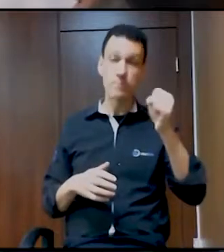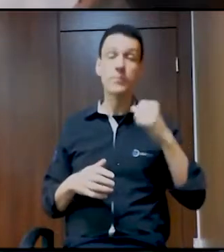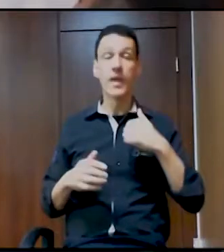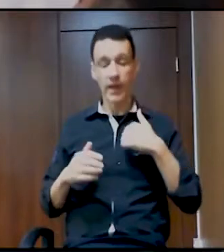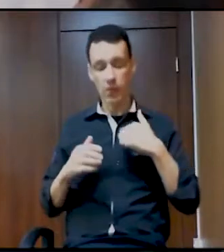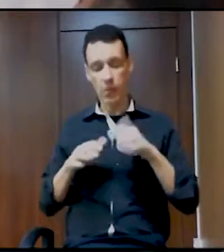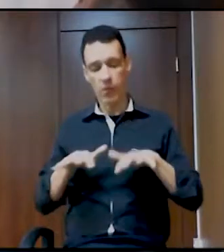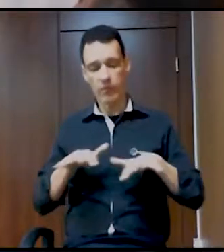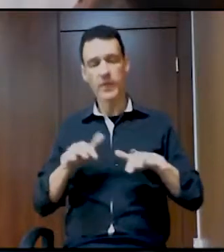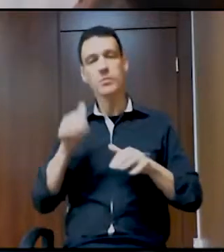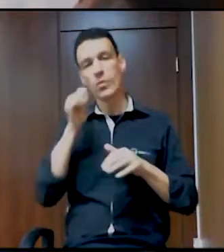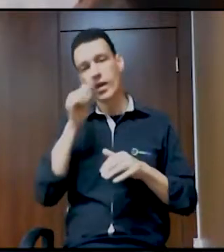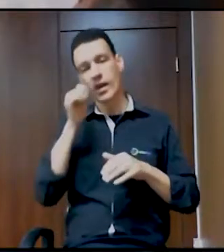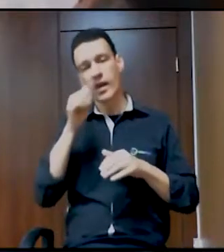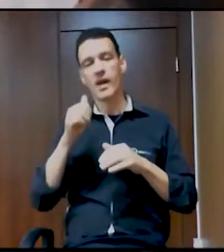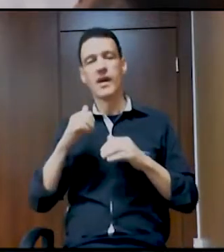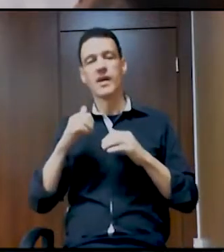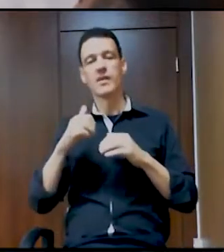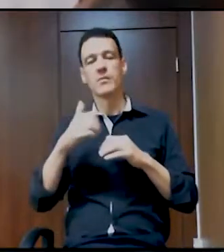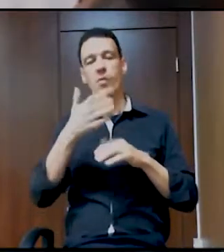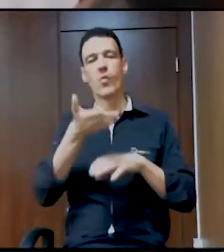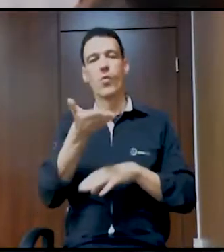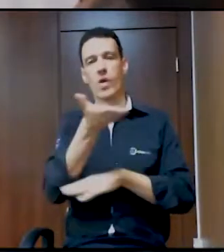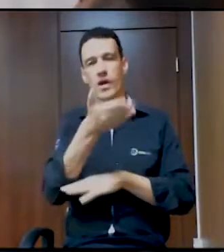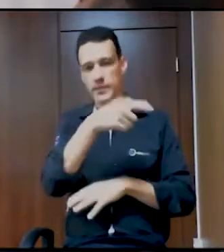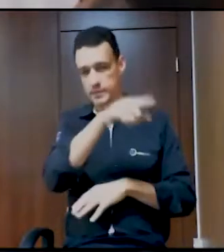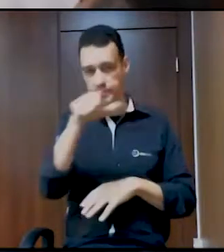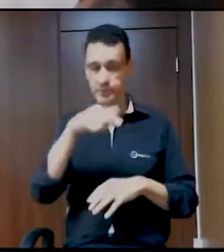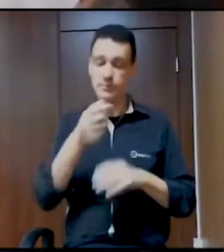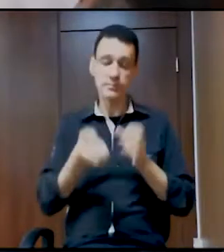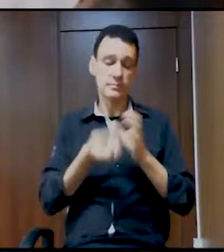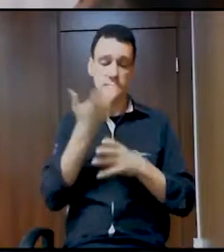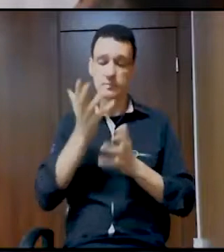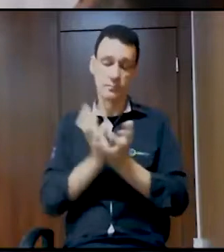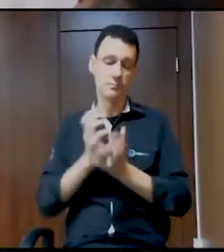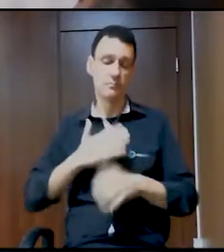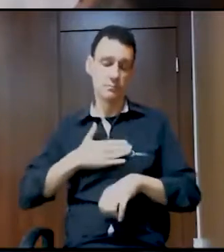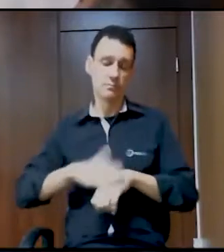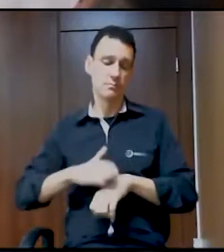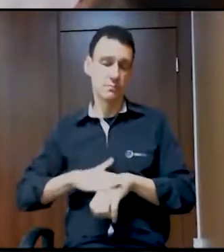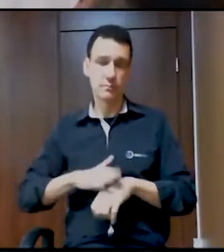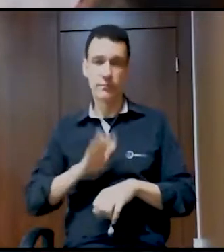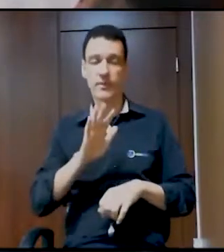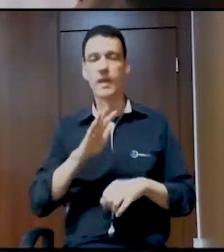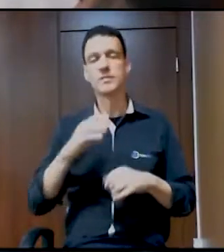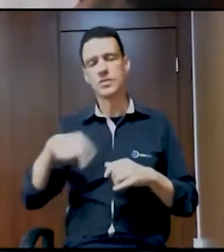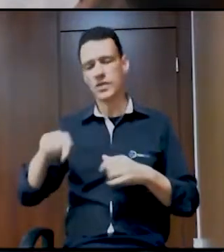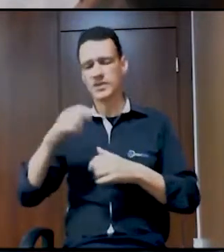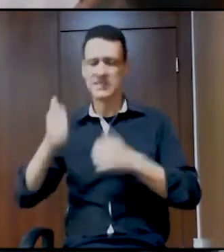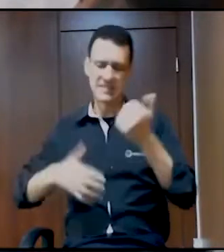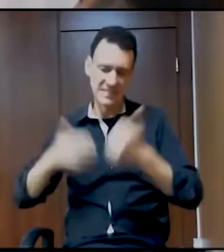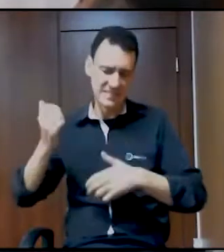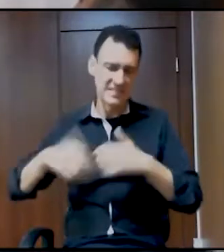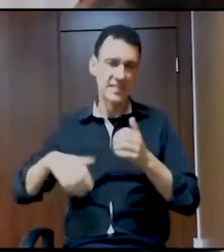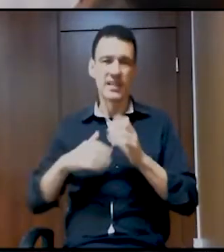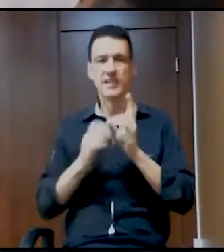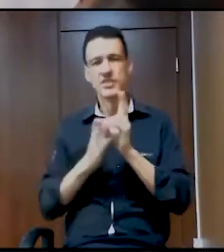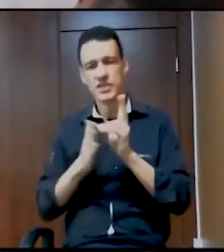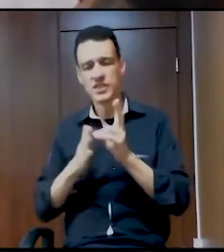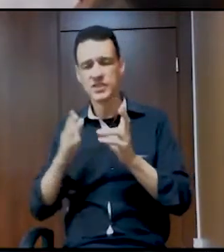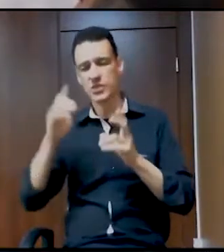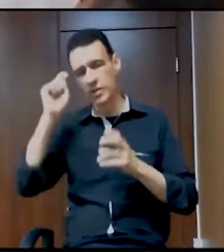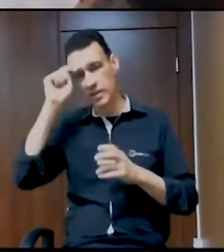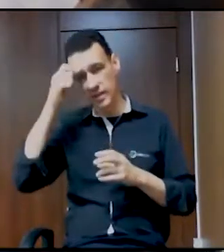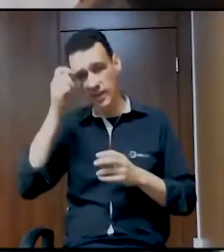situação de rua, movimento criado por mim. E nós falamos de todo tipo, de indígena, de negro,